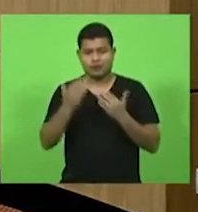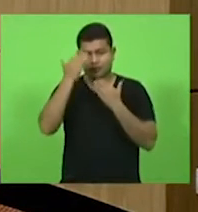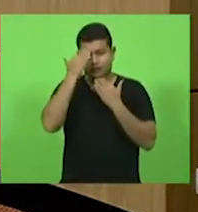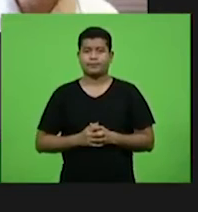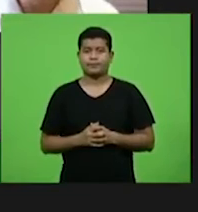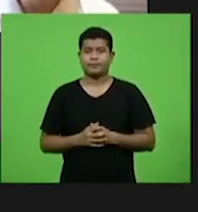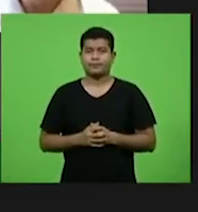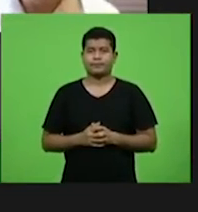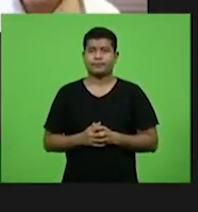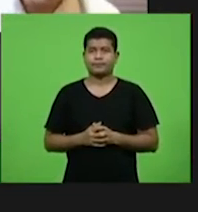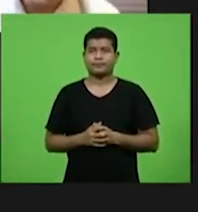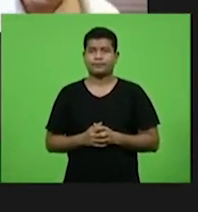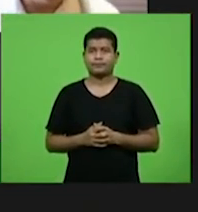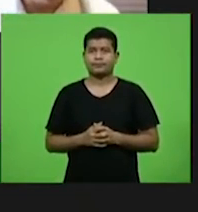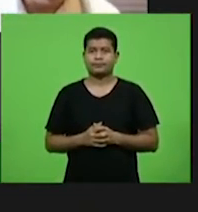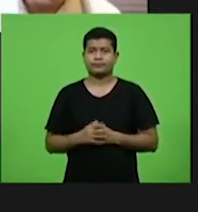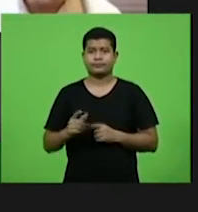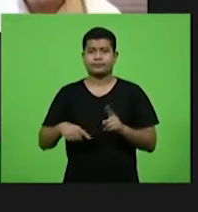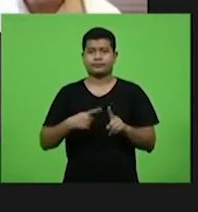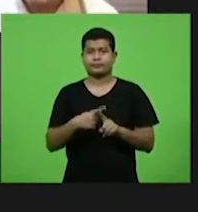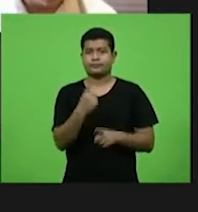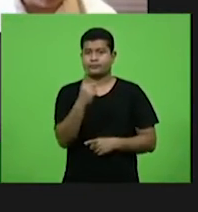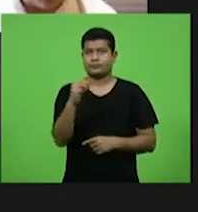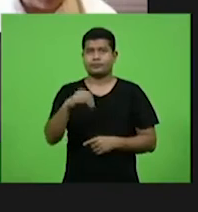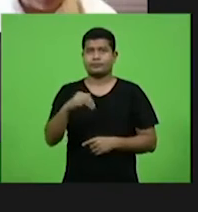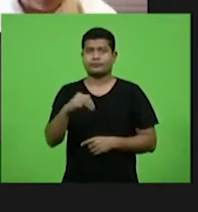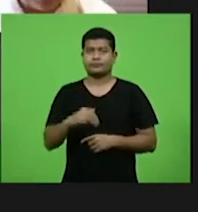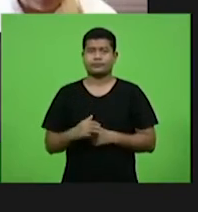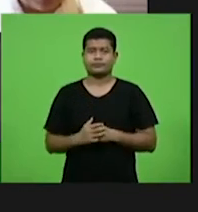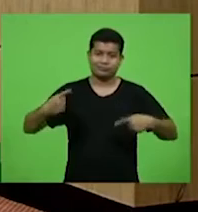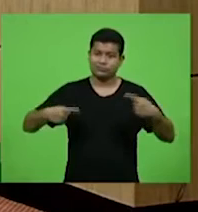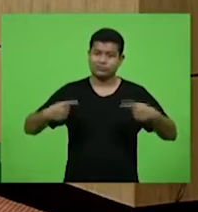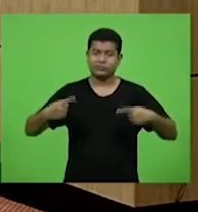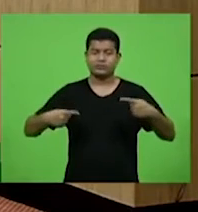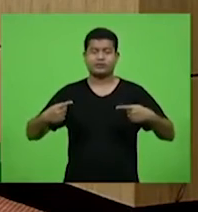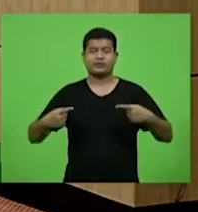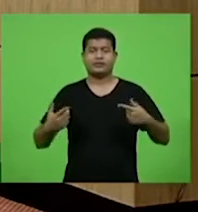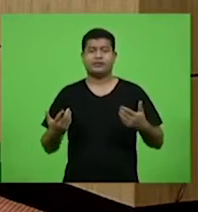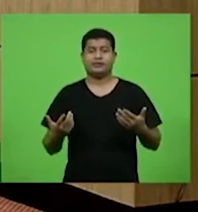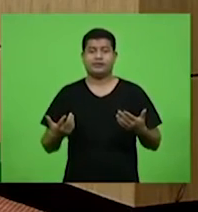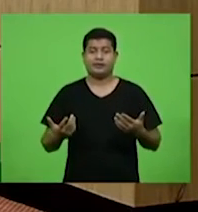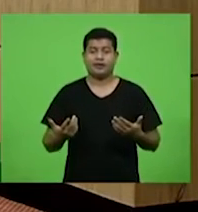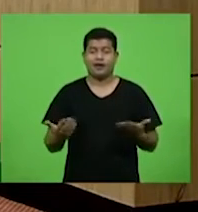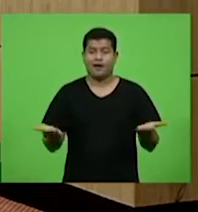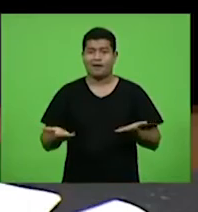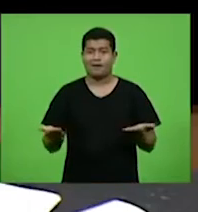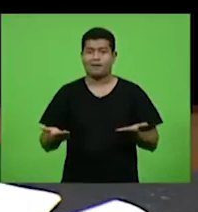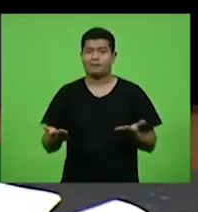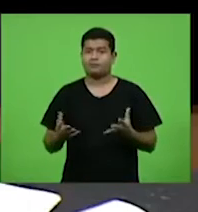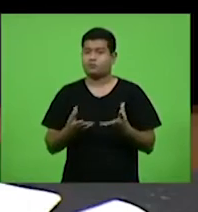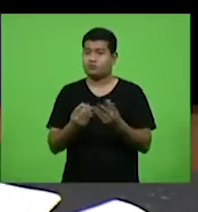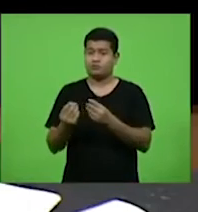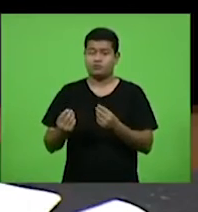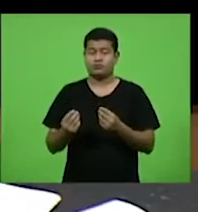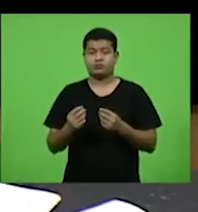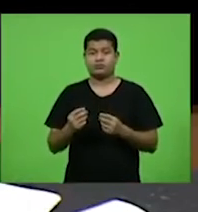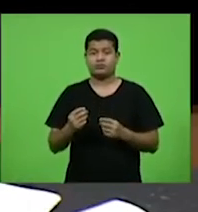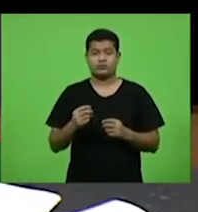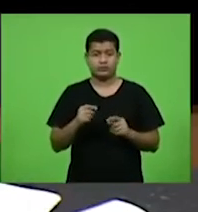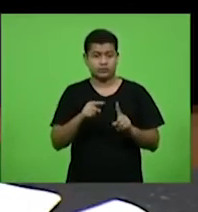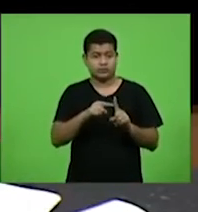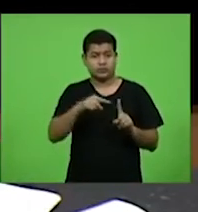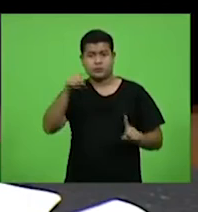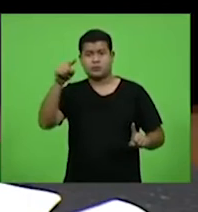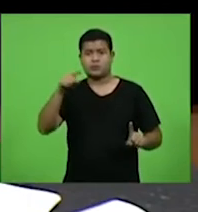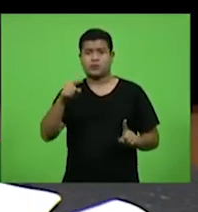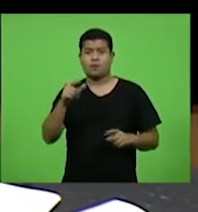as taxas de juros outra Medida Provisória editada pelo executivo e enviada ao Parlamento prorroga até o dia Trinta e Um de Junho o pagamento